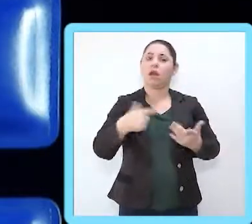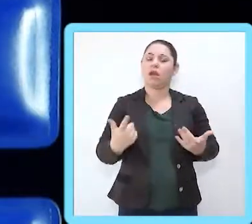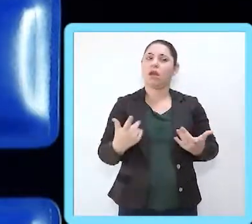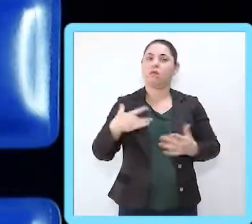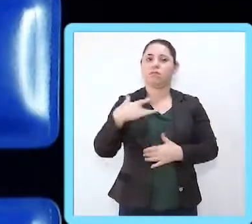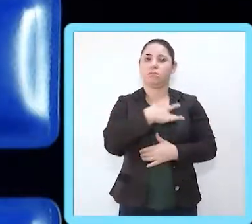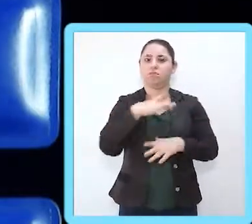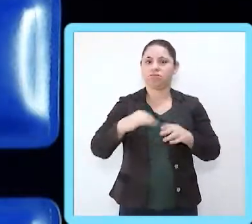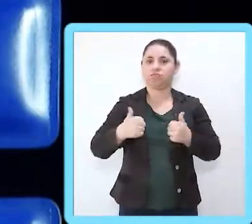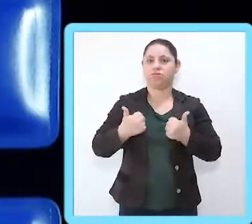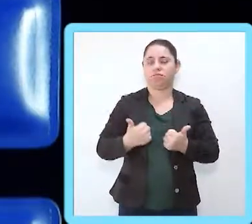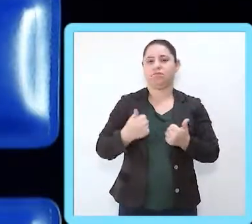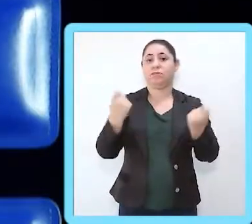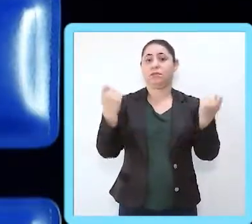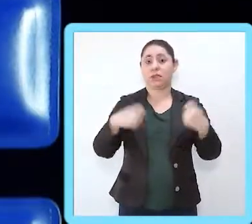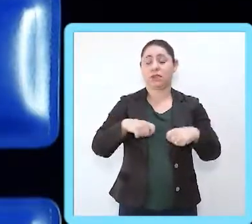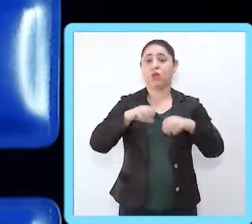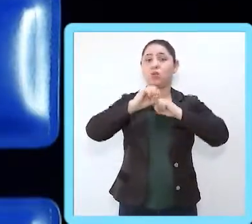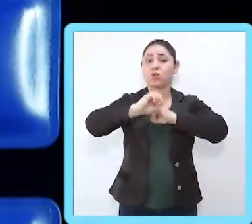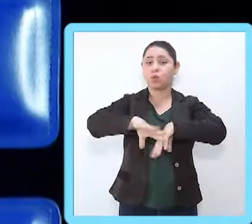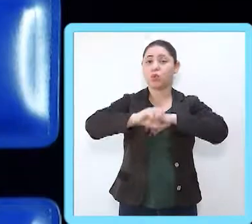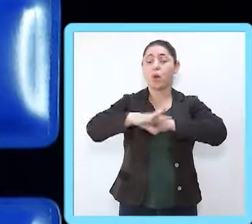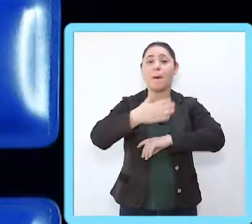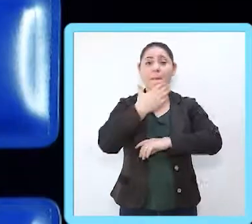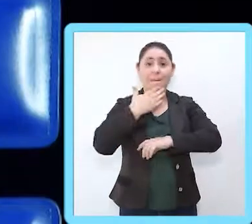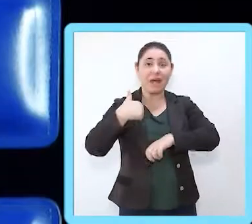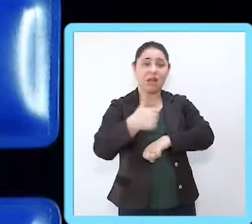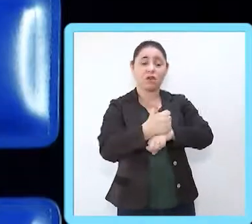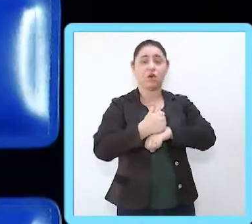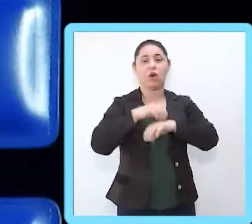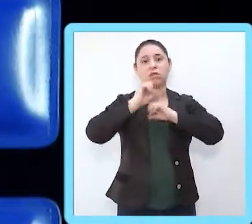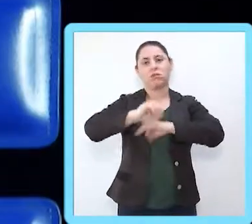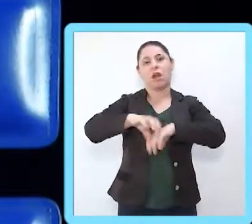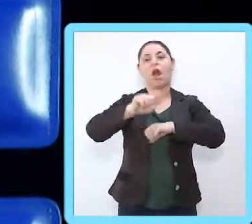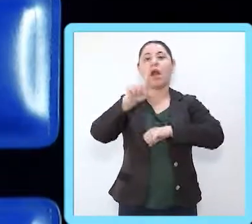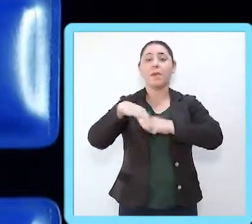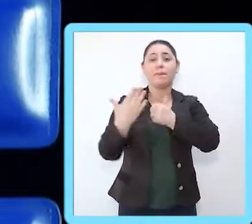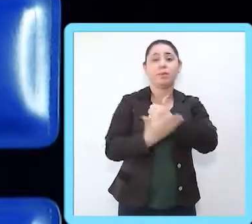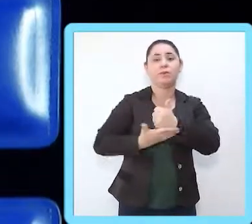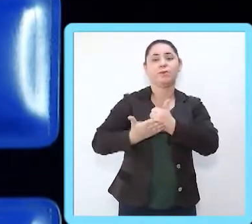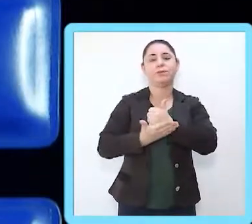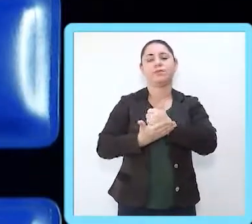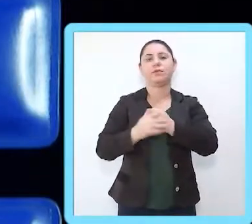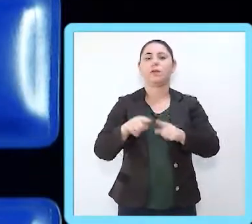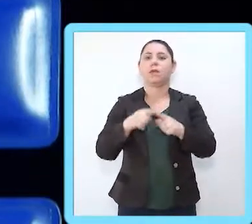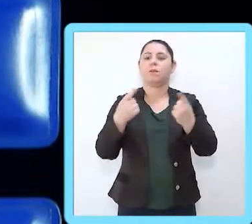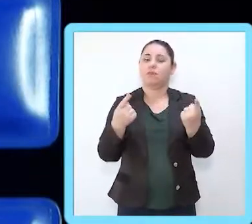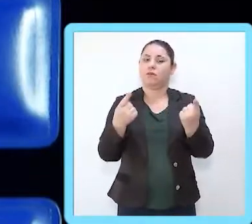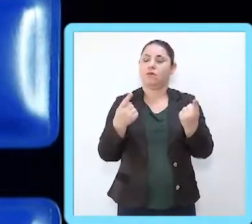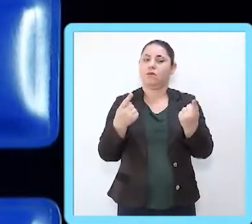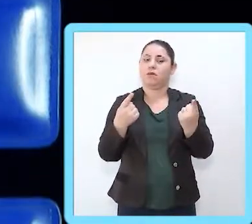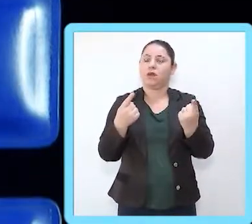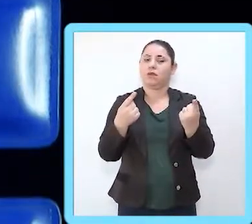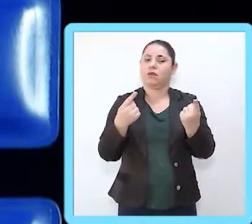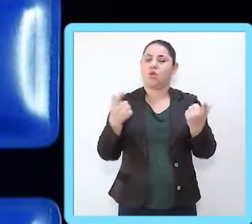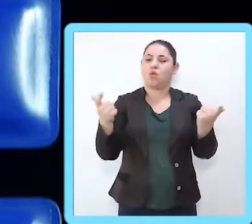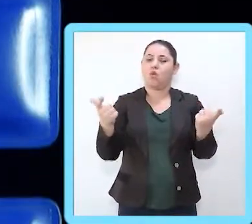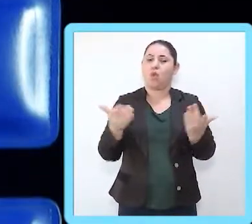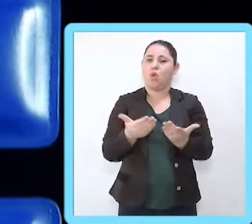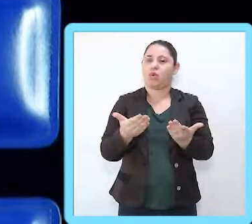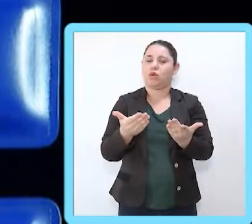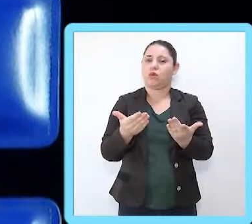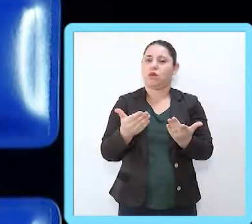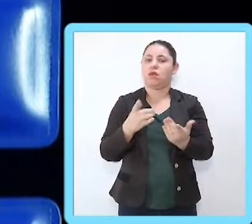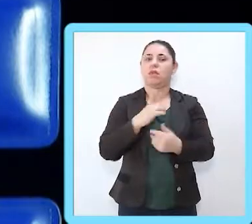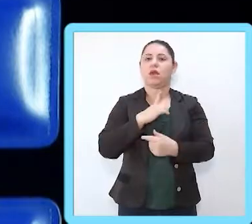que precisa de uma saúde melhor, que precisa de um ensino melhor. A educação é fundamental, mas nas condições